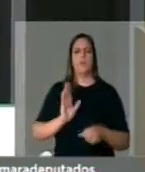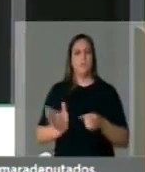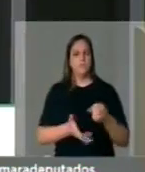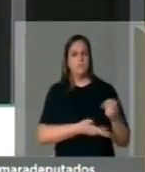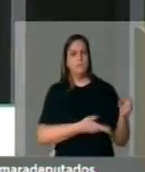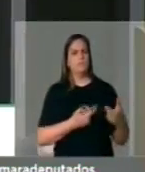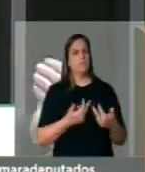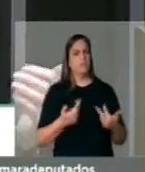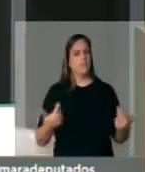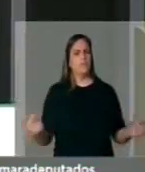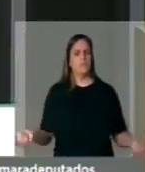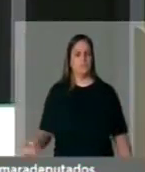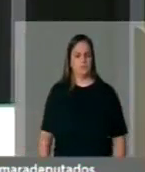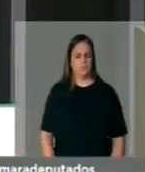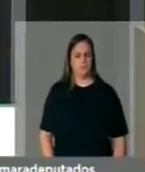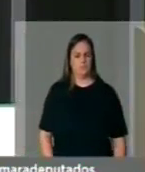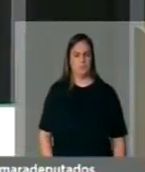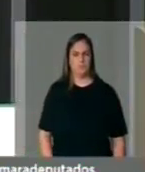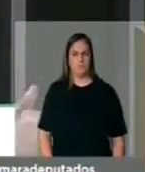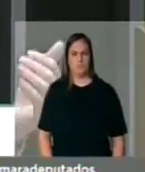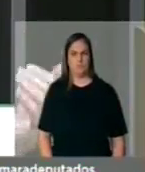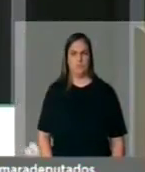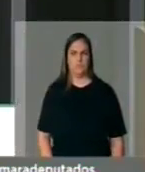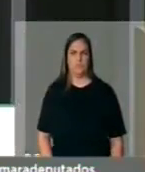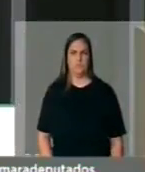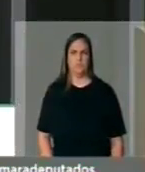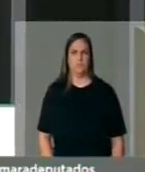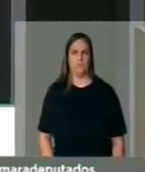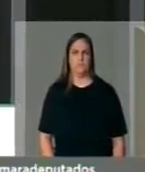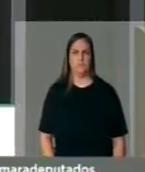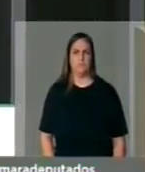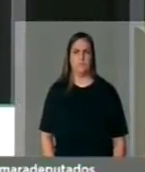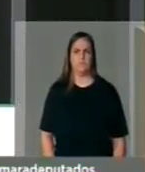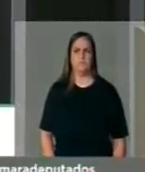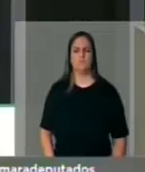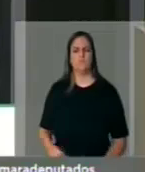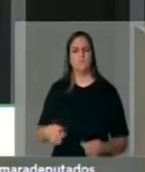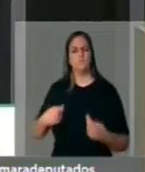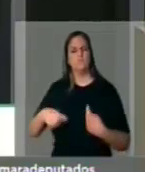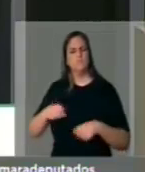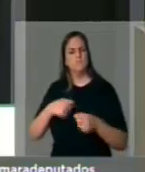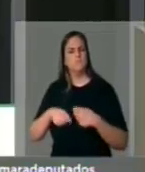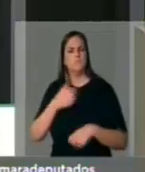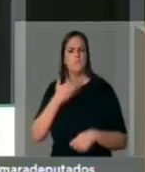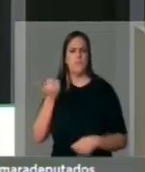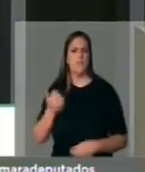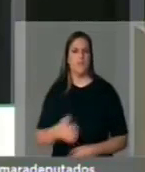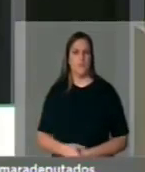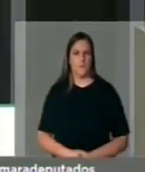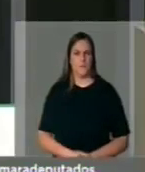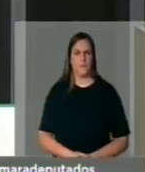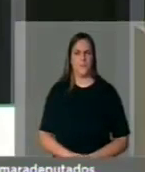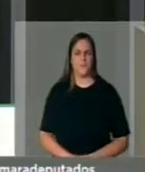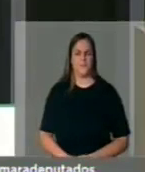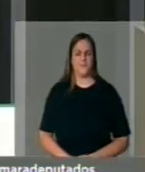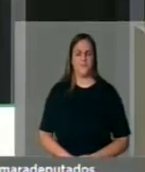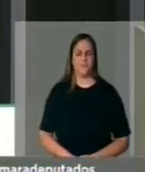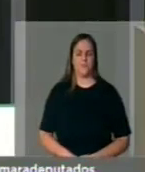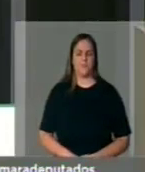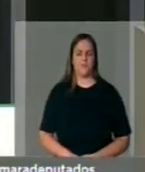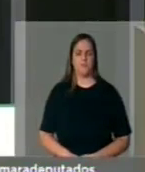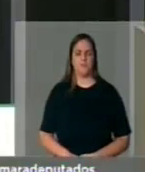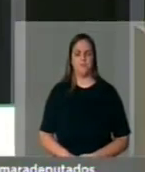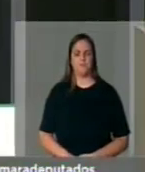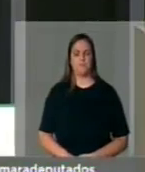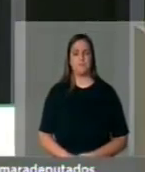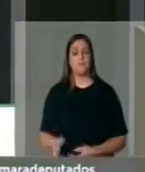mais produtividade, com menos mão de obra, com menos custos e com mais rentabilidade. E, por outro lado, também dizer de que